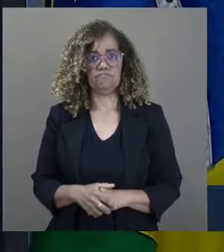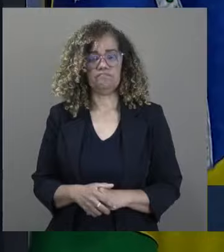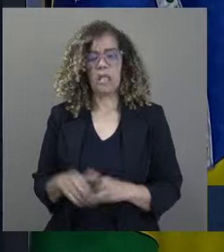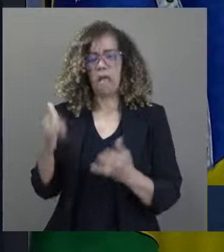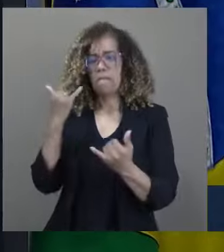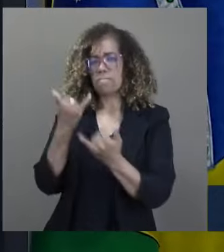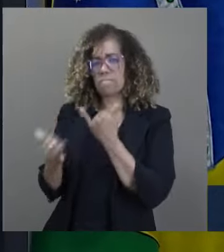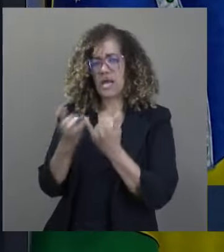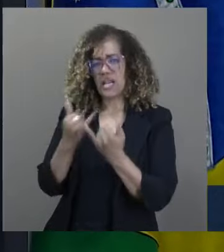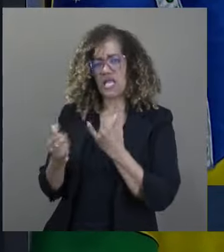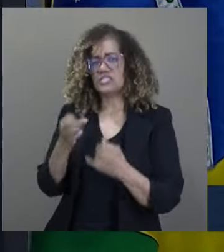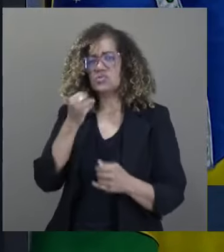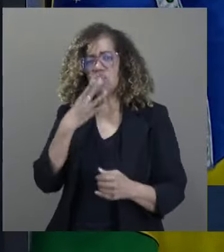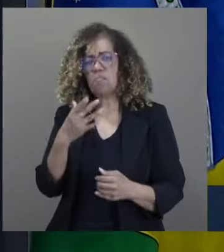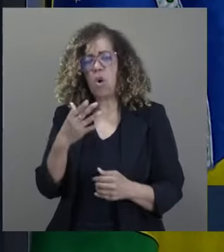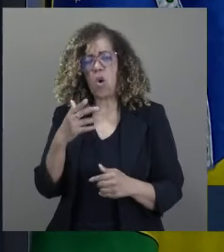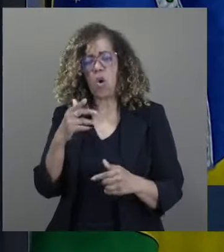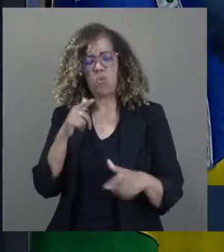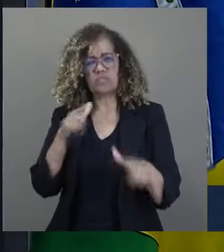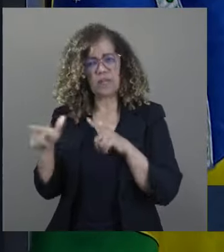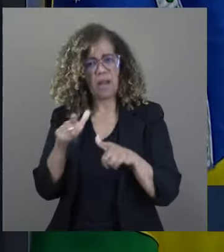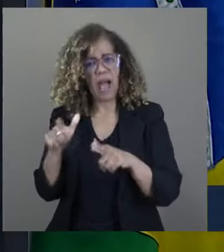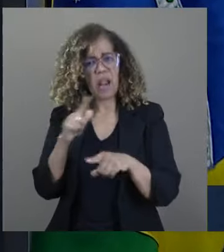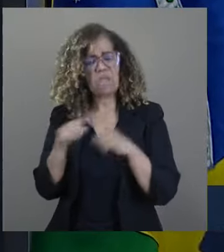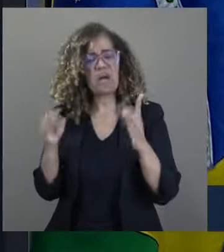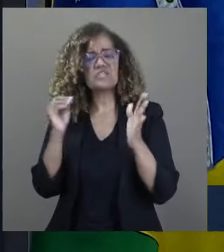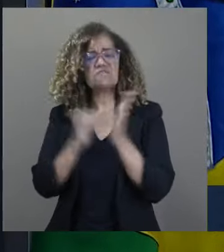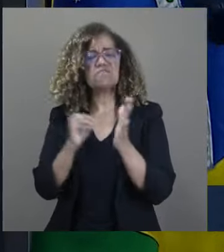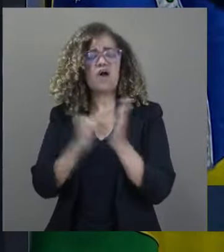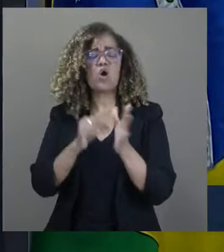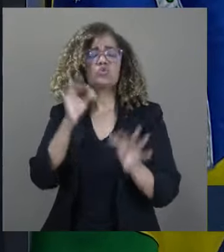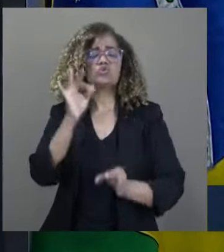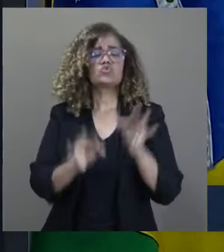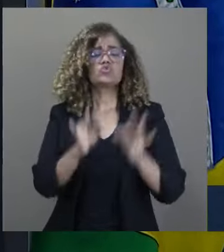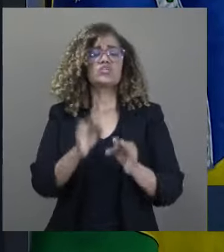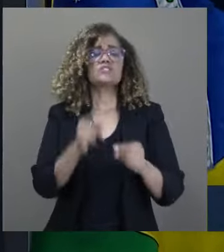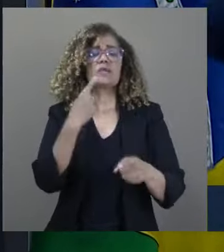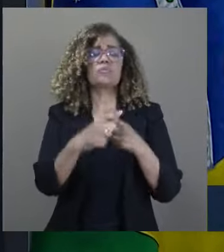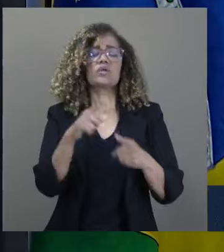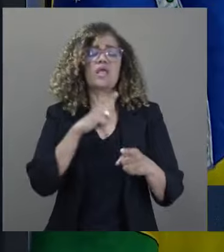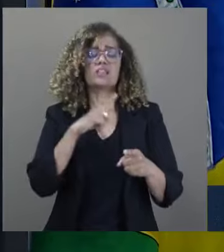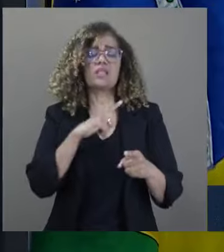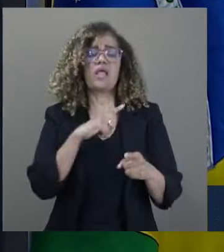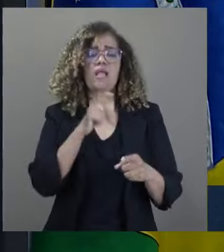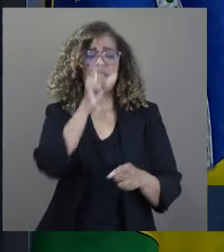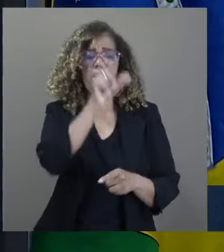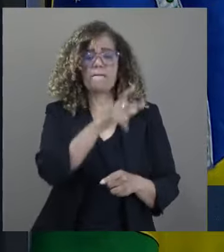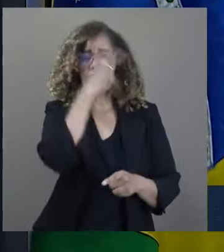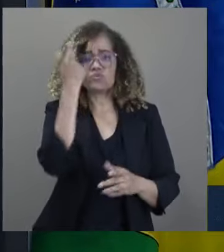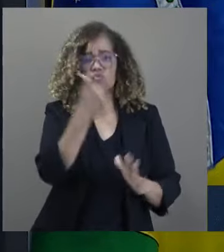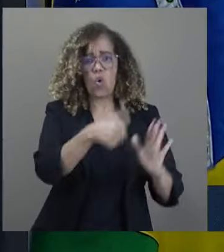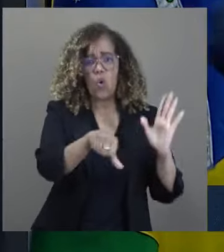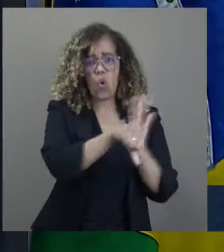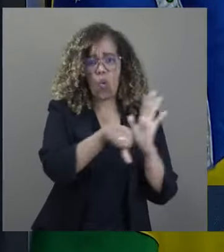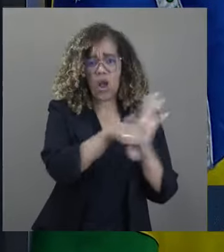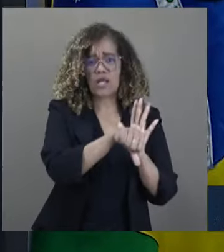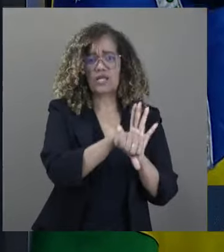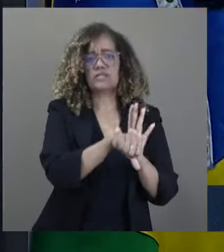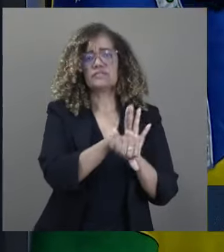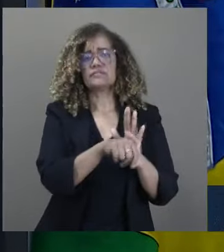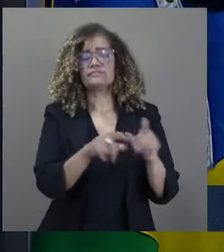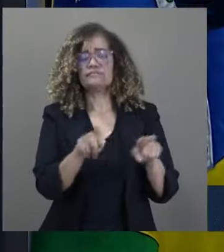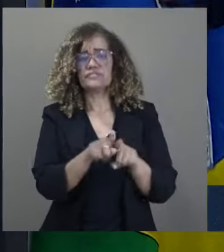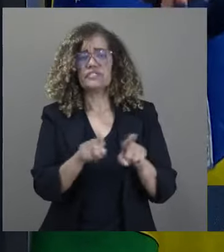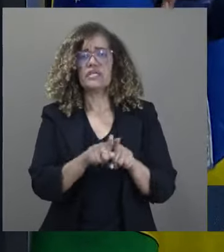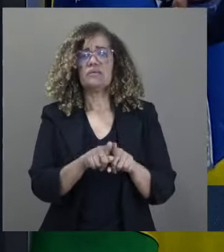aqui, são injustas quando você tem traficantes, tem corruptos. Hoje no